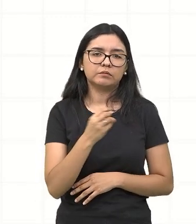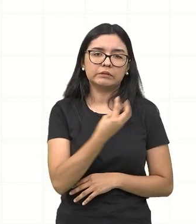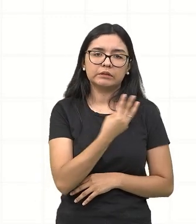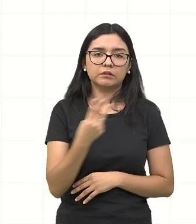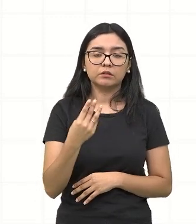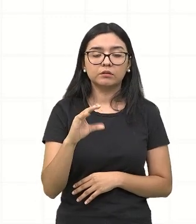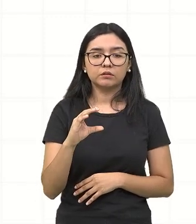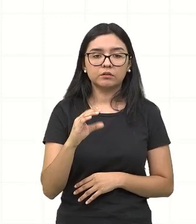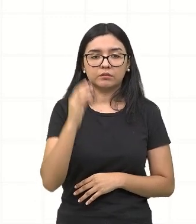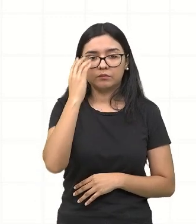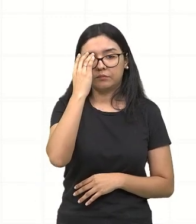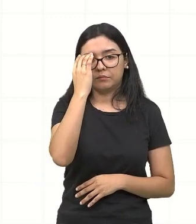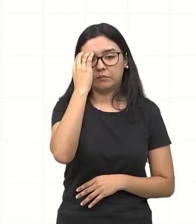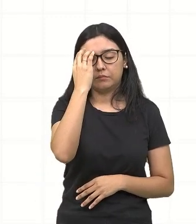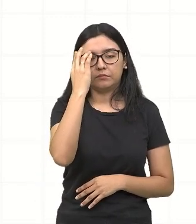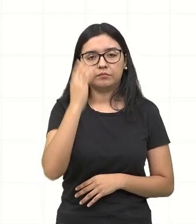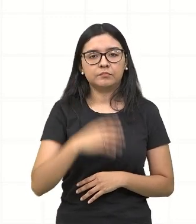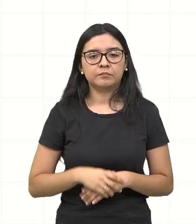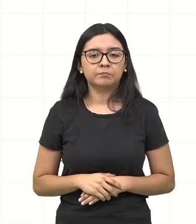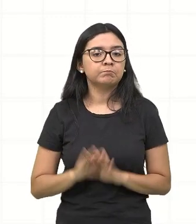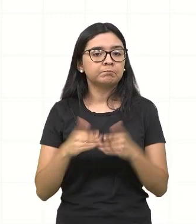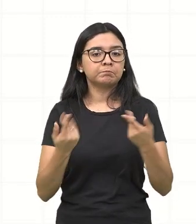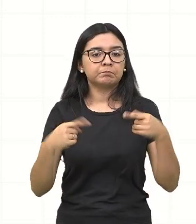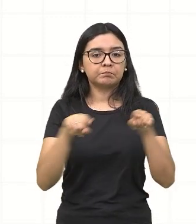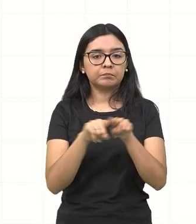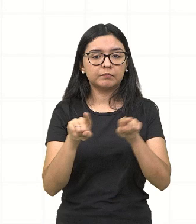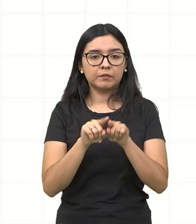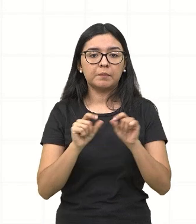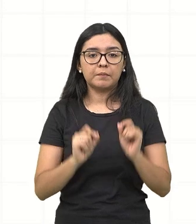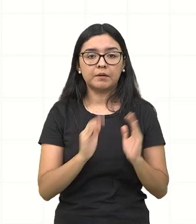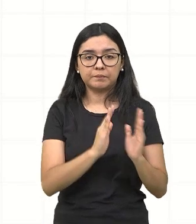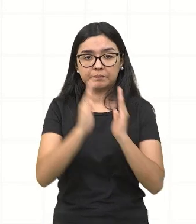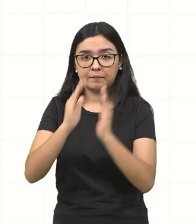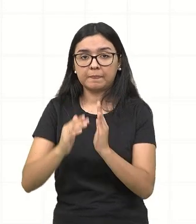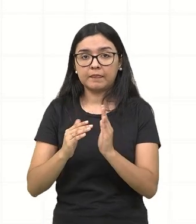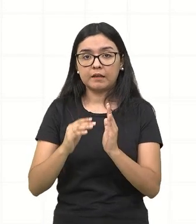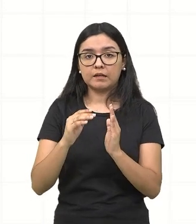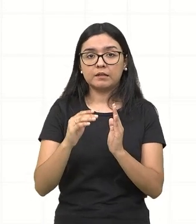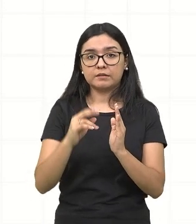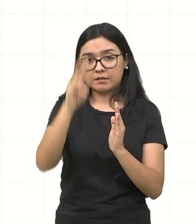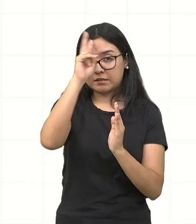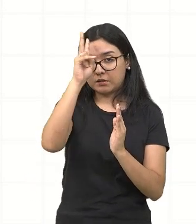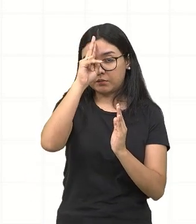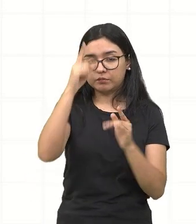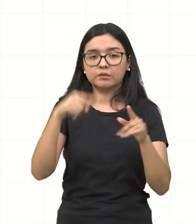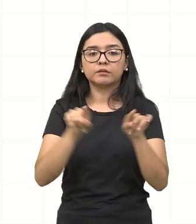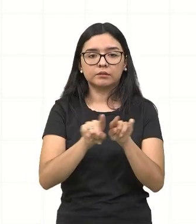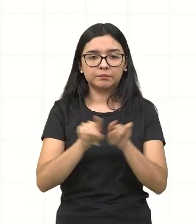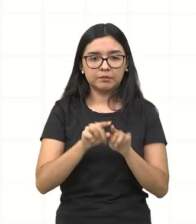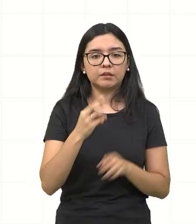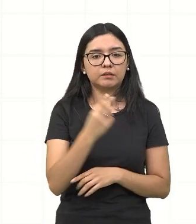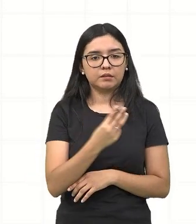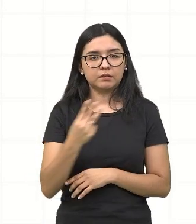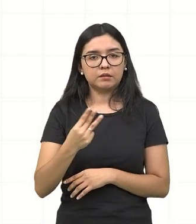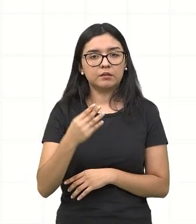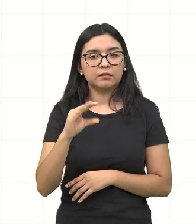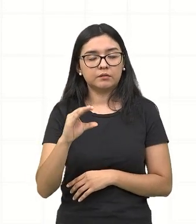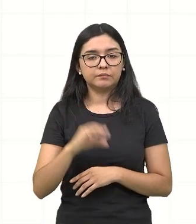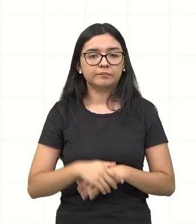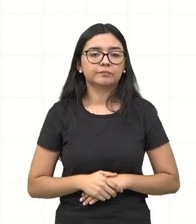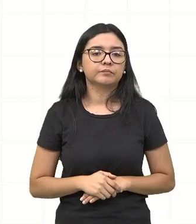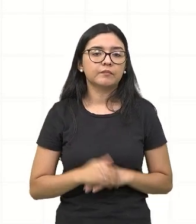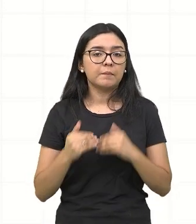prevista de 33 graus, e também na segunda. Ó. Na segunda também está previsto 33 graus, certo? A